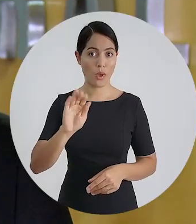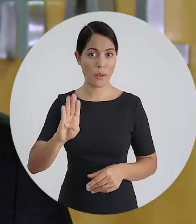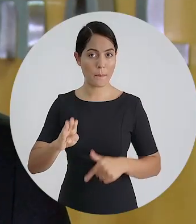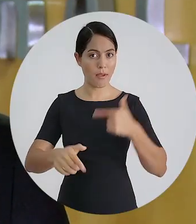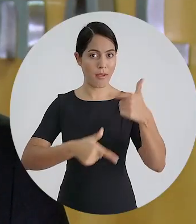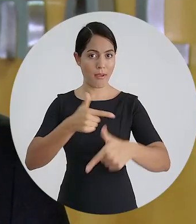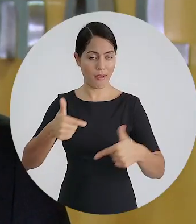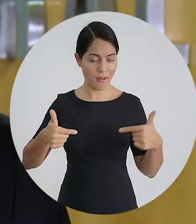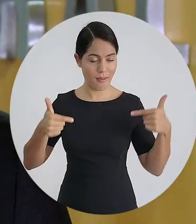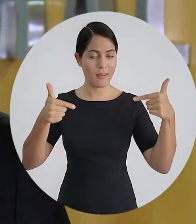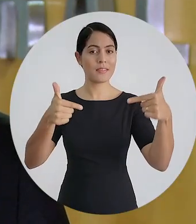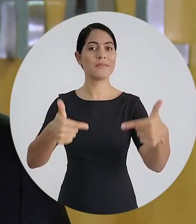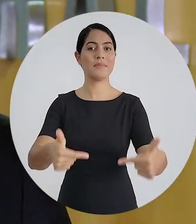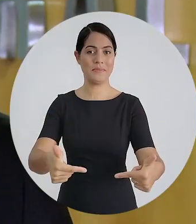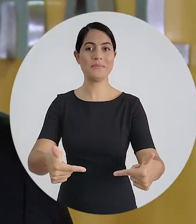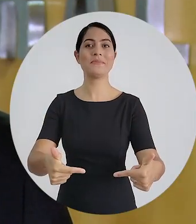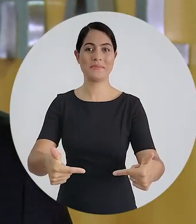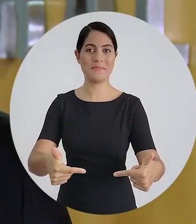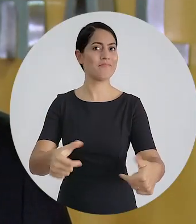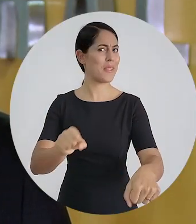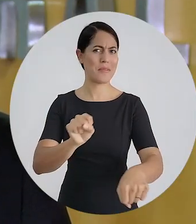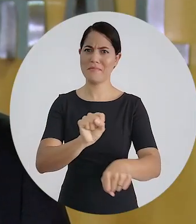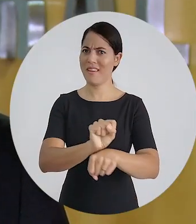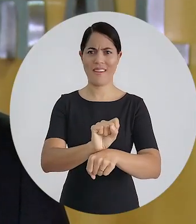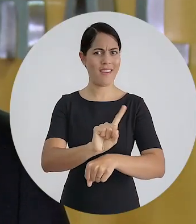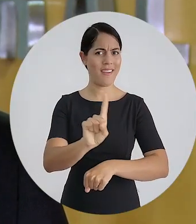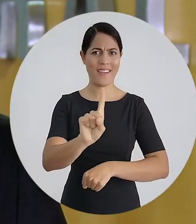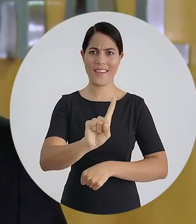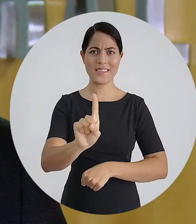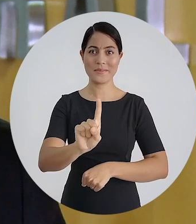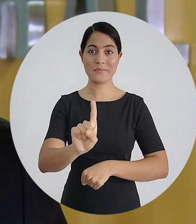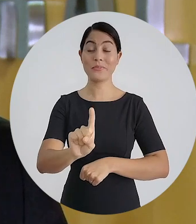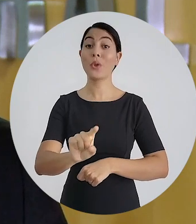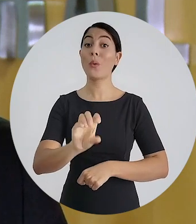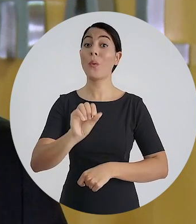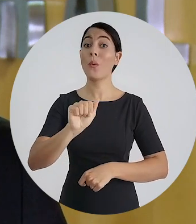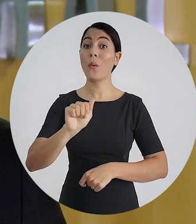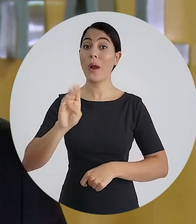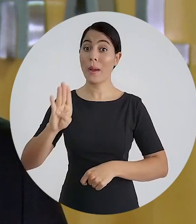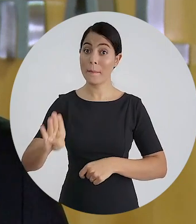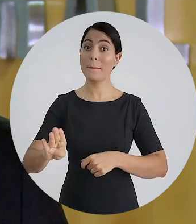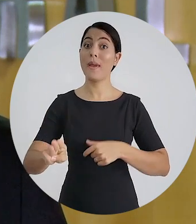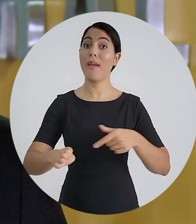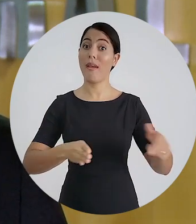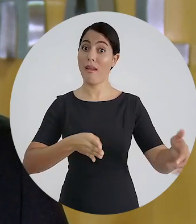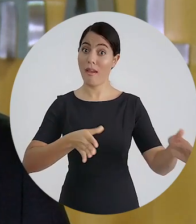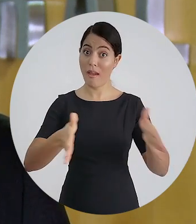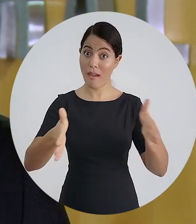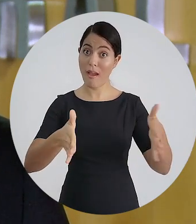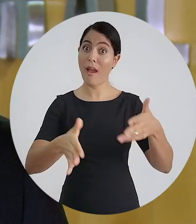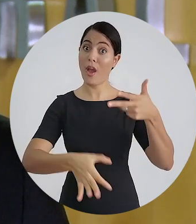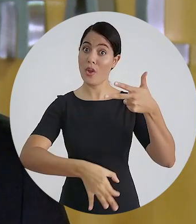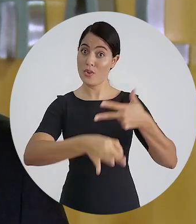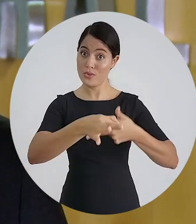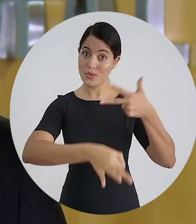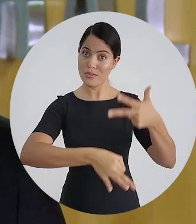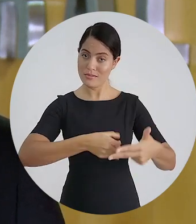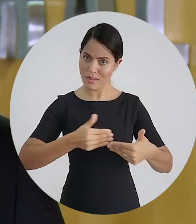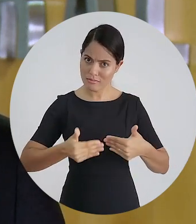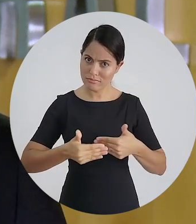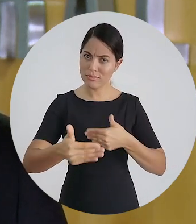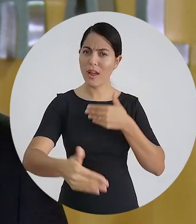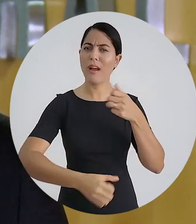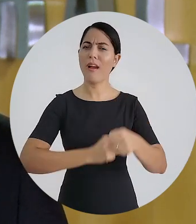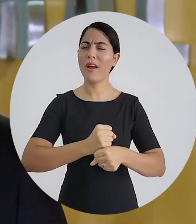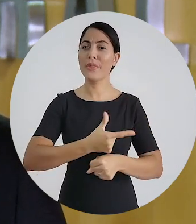O trabalho não para. A Ordem dos Advogados do Brasil começou o ano judiciário de 2021 com muita dedicação